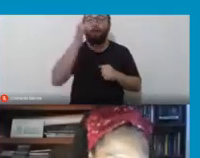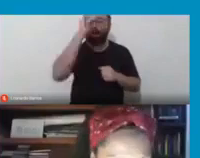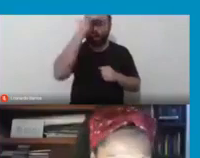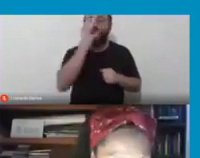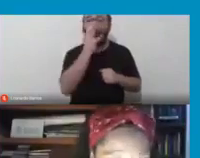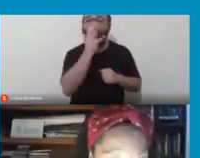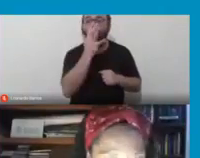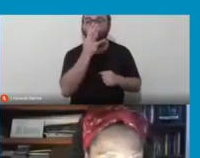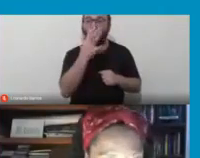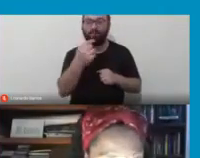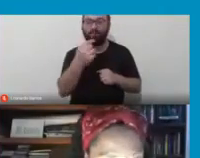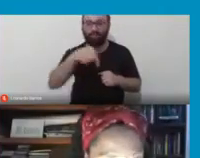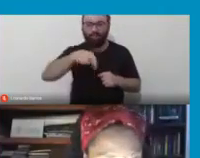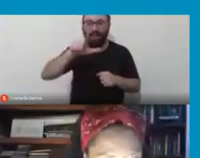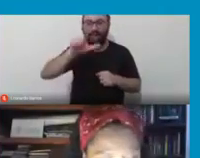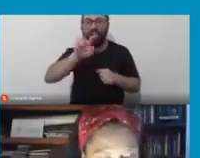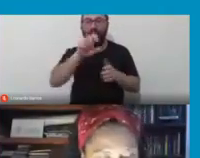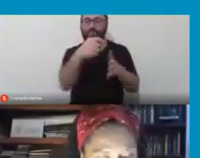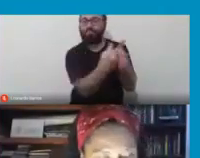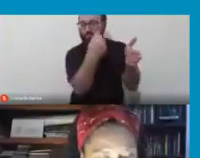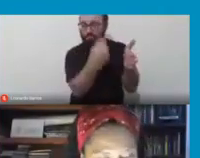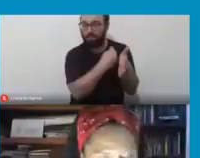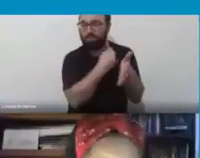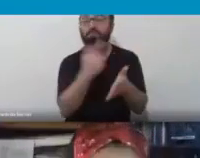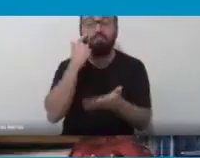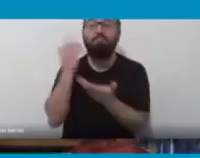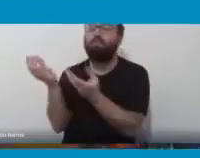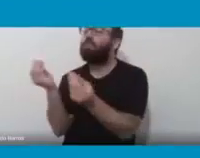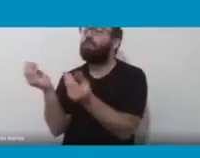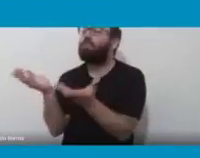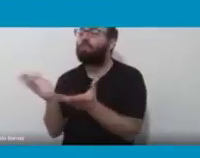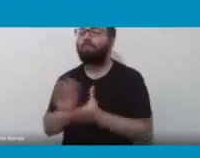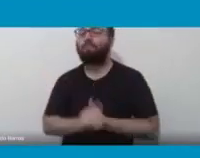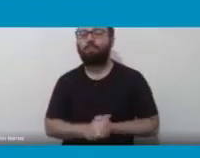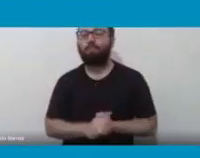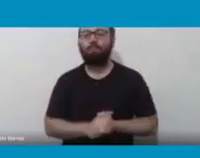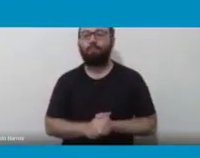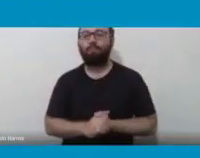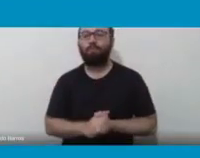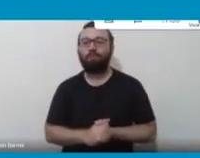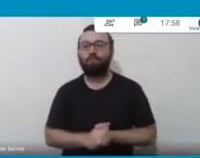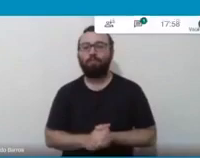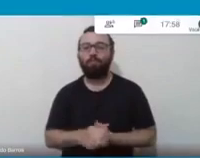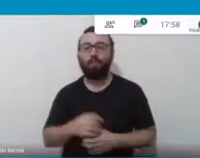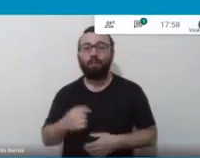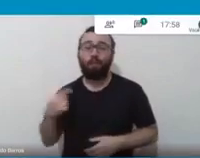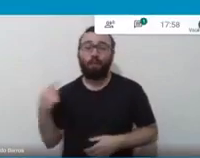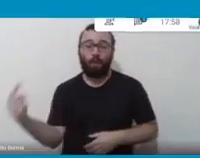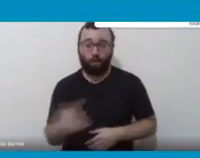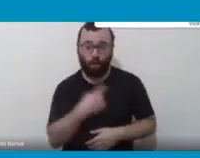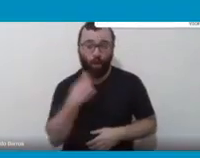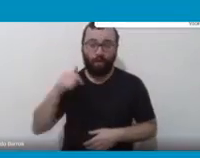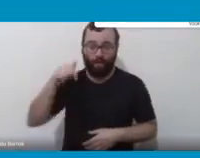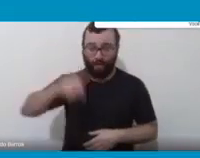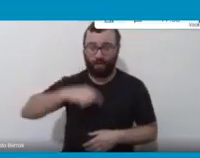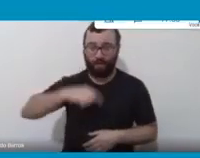espectadores, né, enviaram. A gente vem no Brasil,